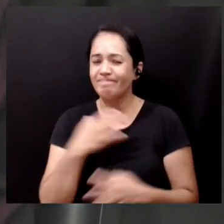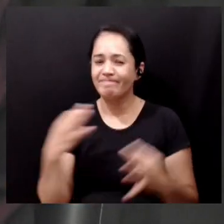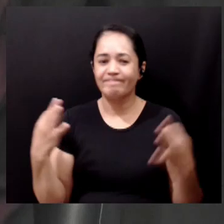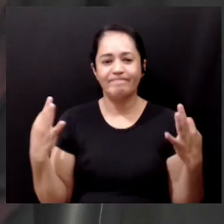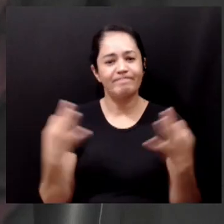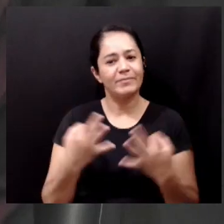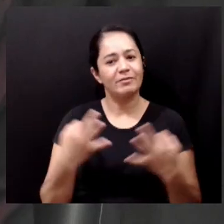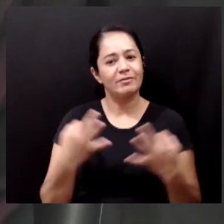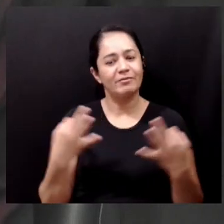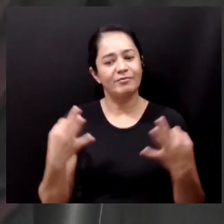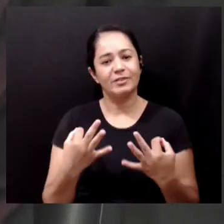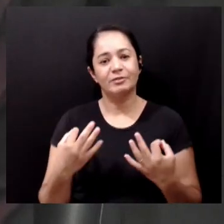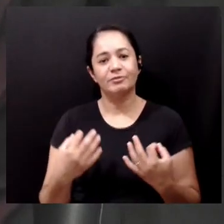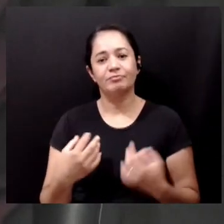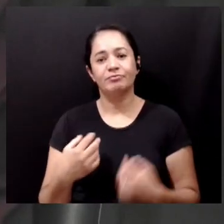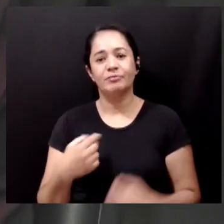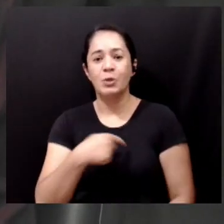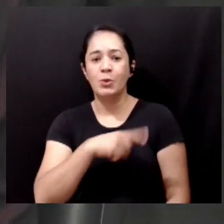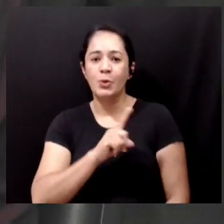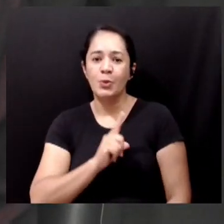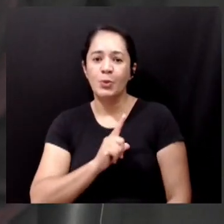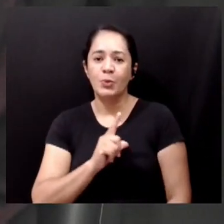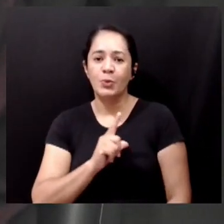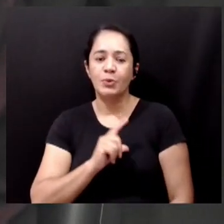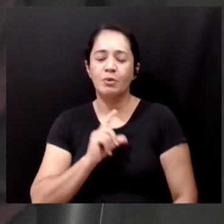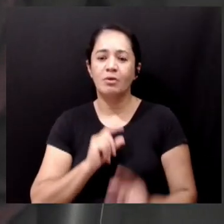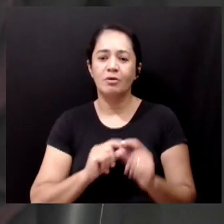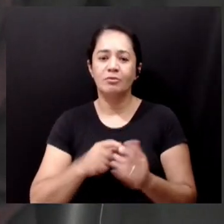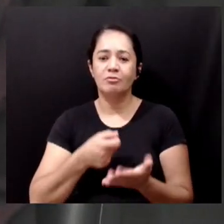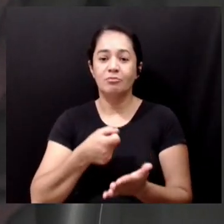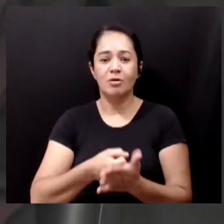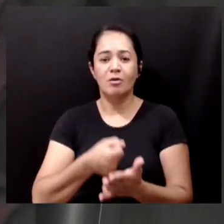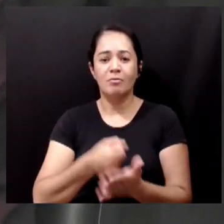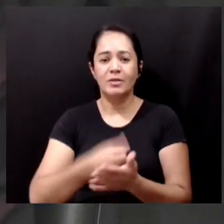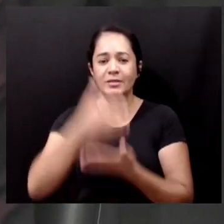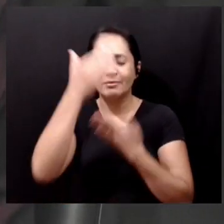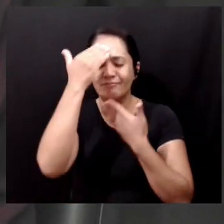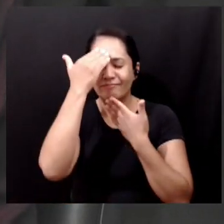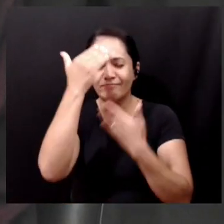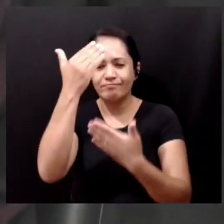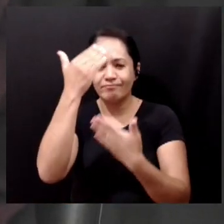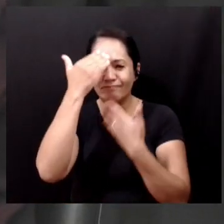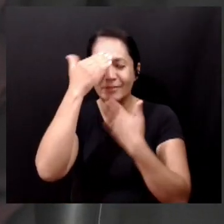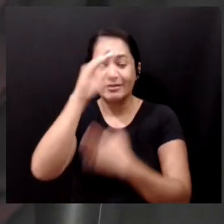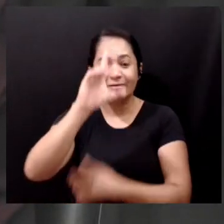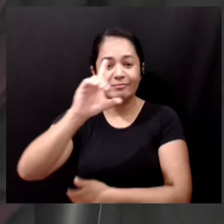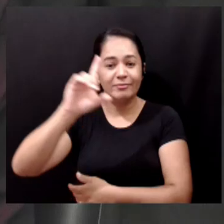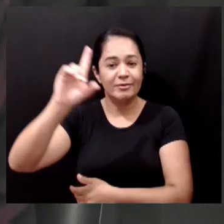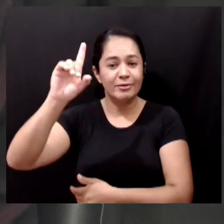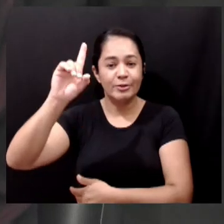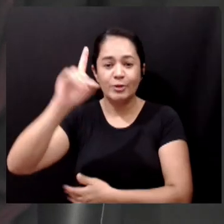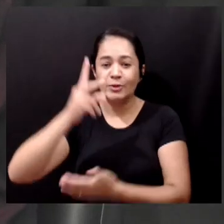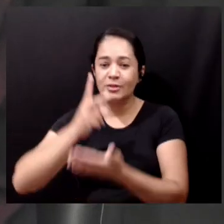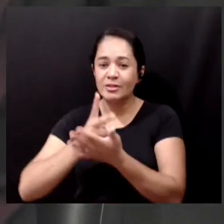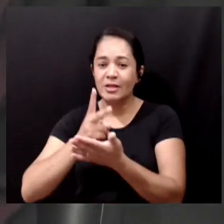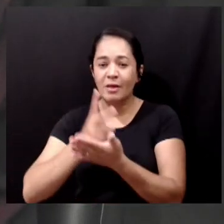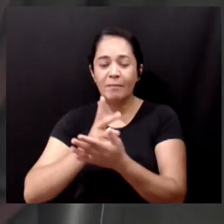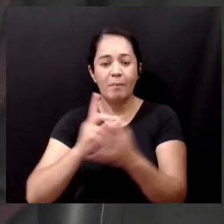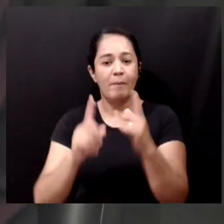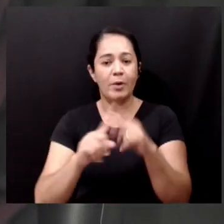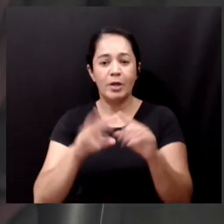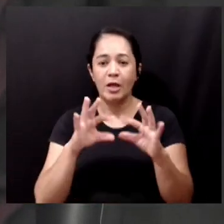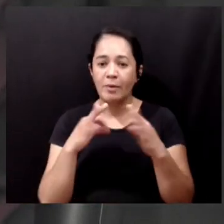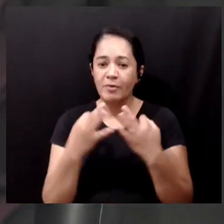tenho um dever de agradecê-los sempre, porque eles me ensinaram as coisas básicas da vida.